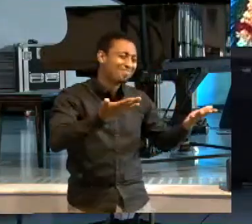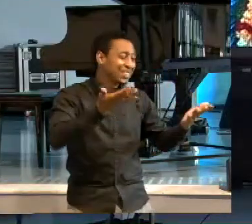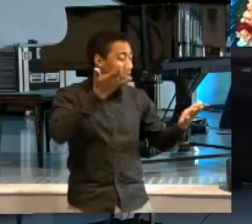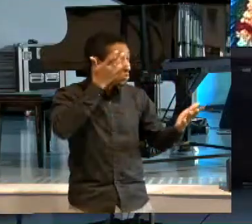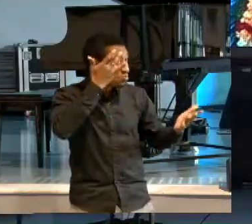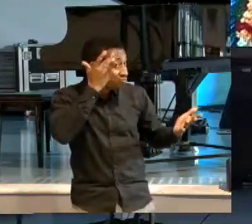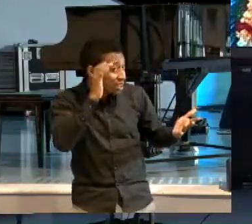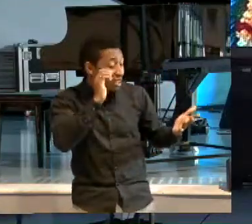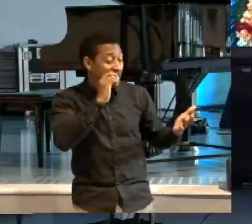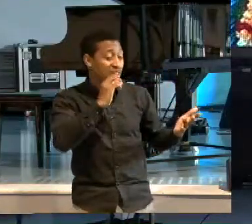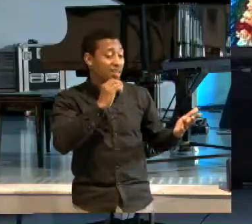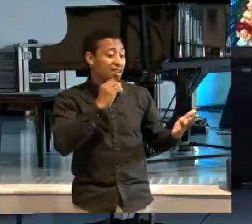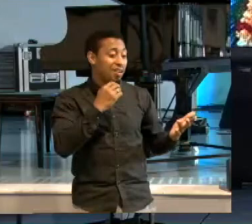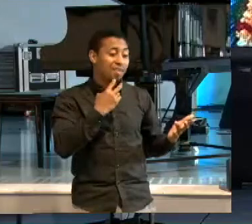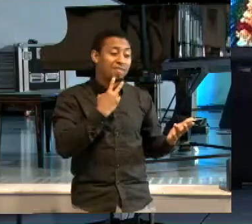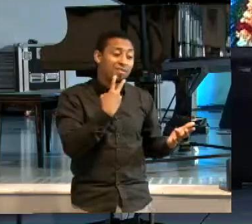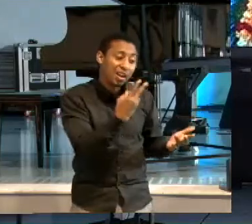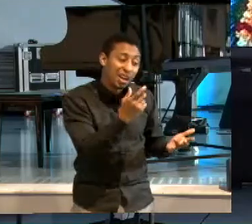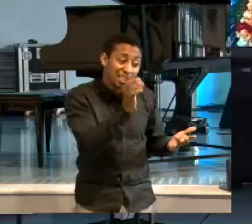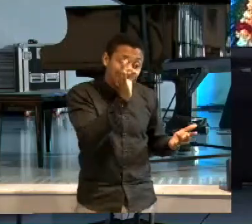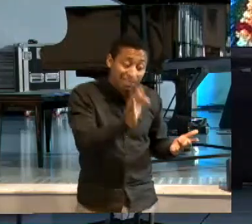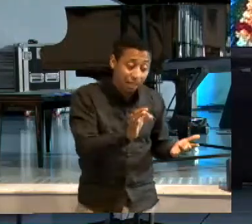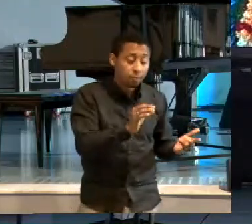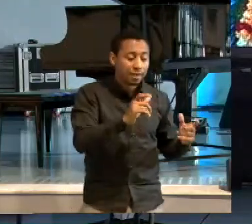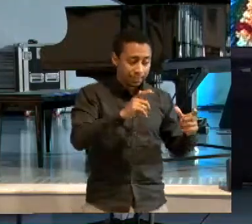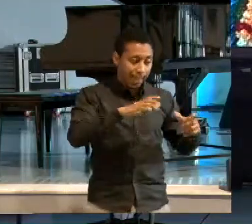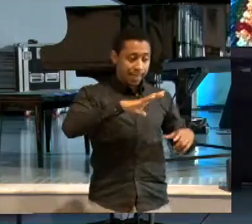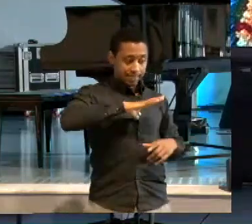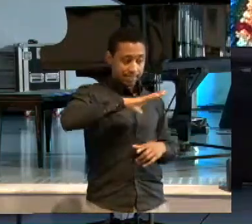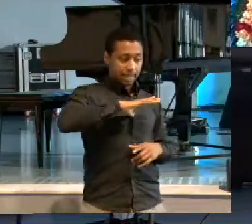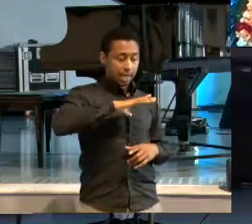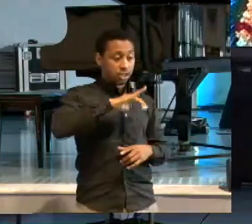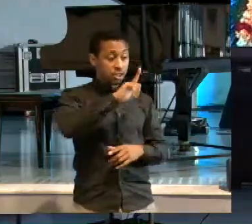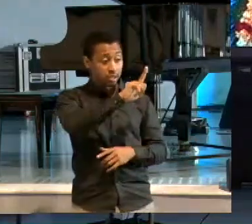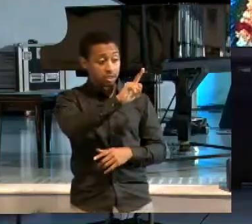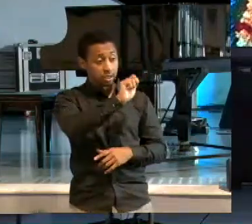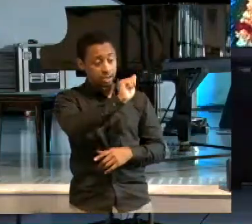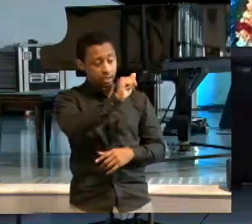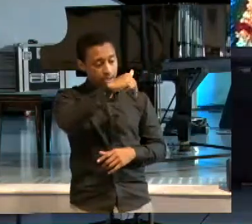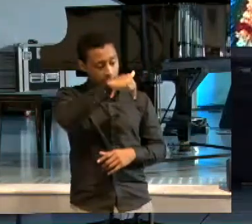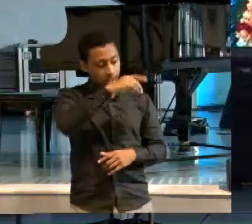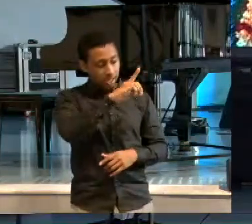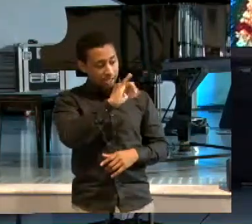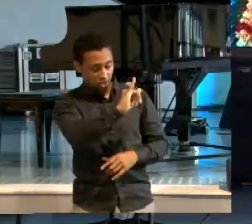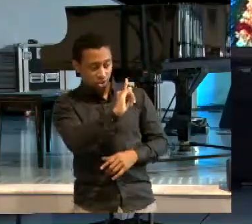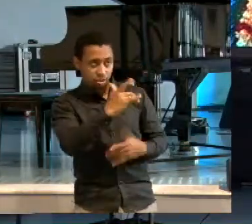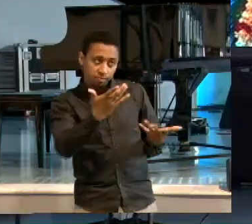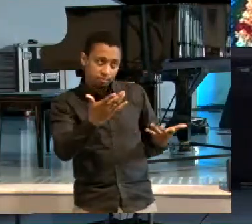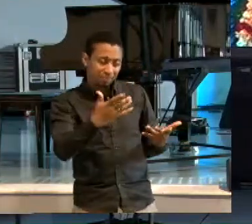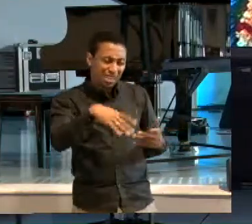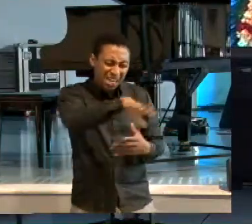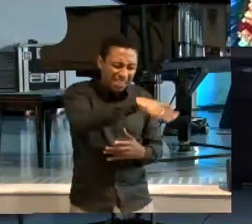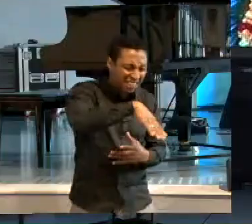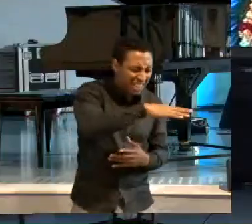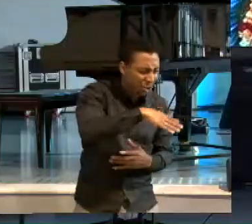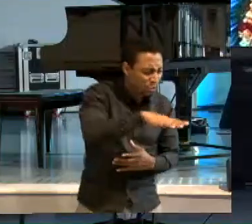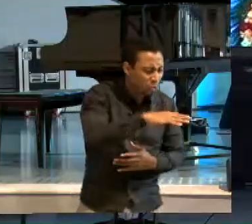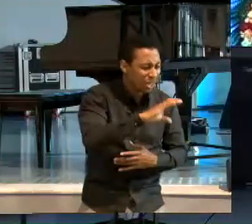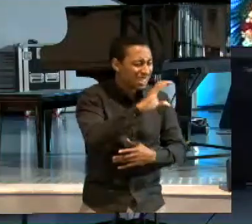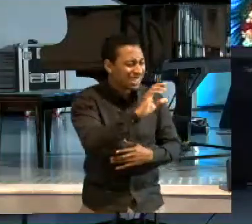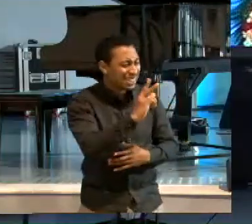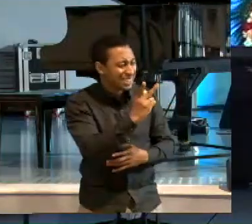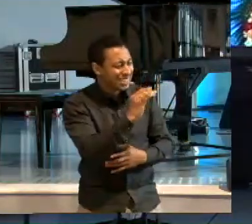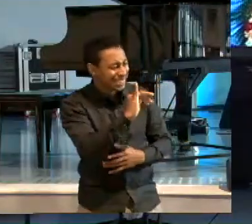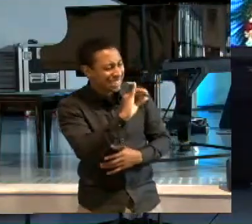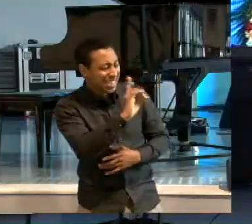está correto, mas foi na cidade de Landi, na região de Xidi. Agora você sabe exatamente onde